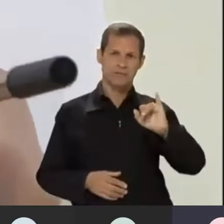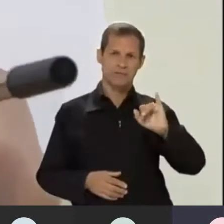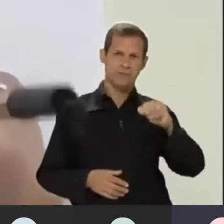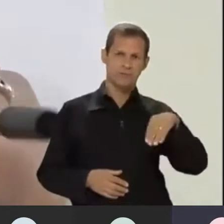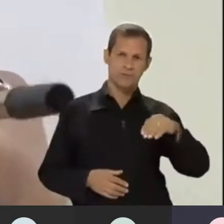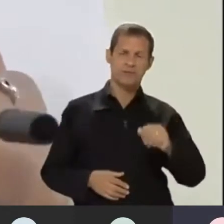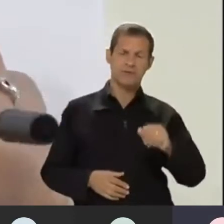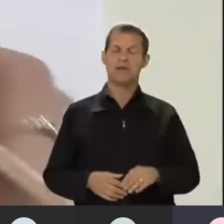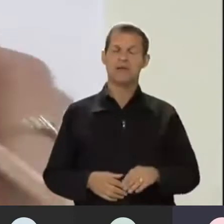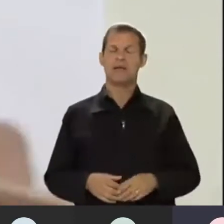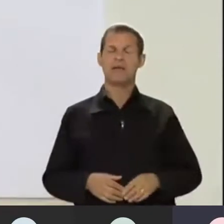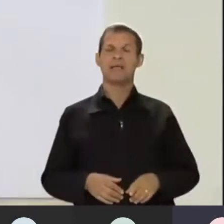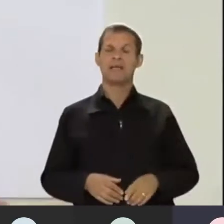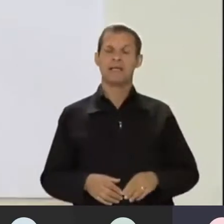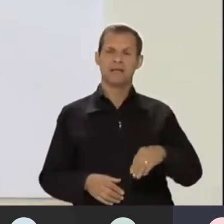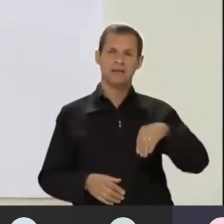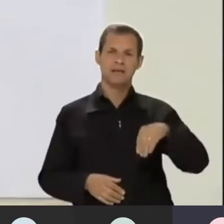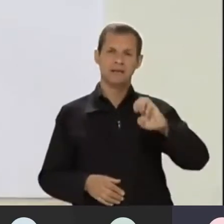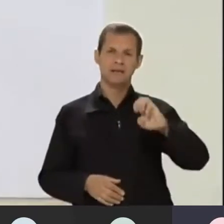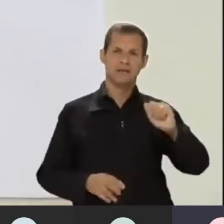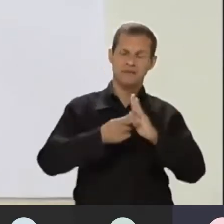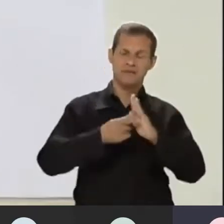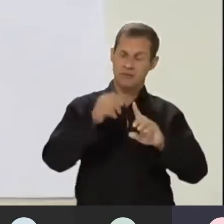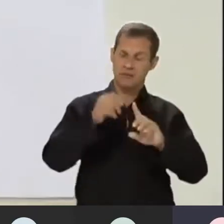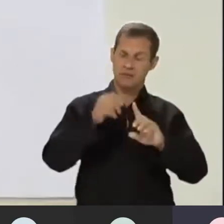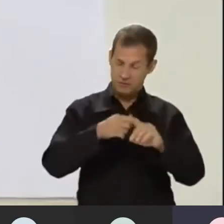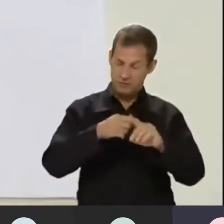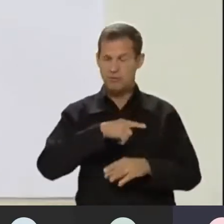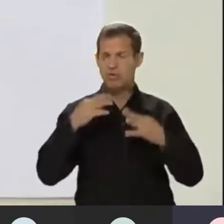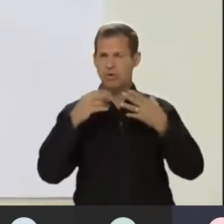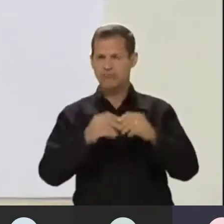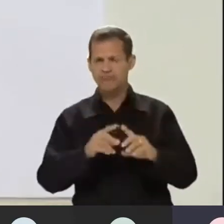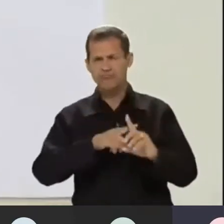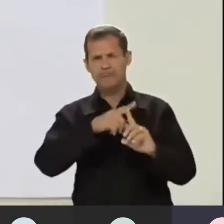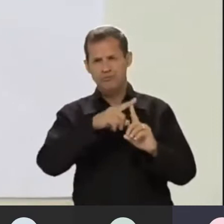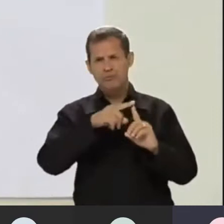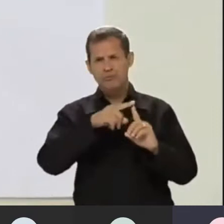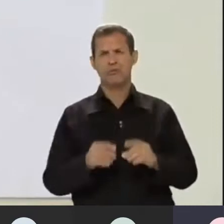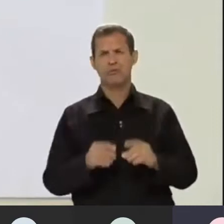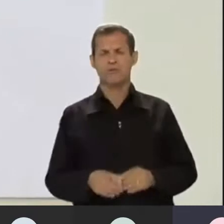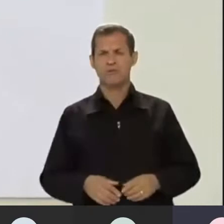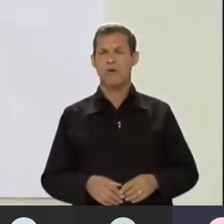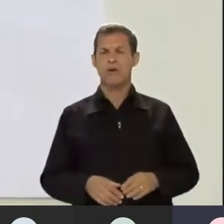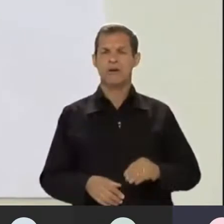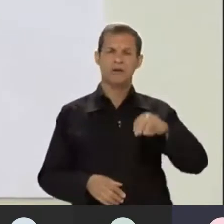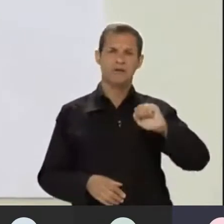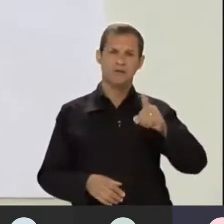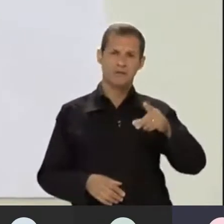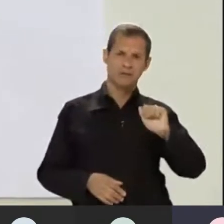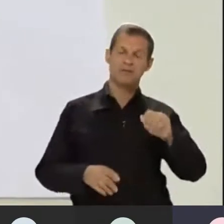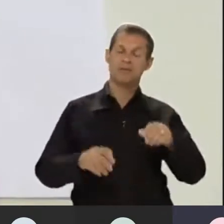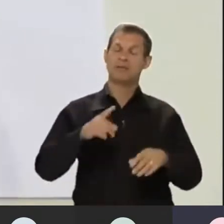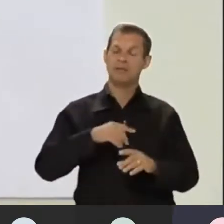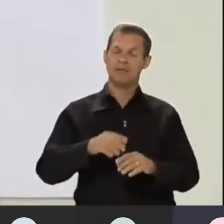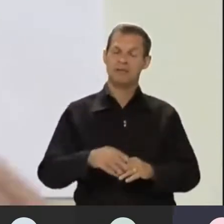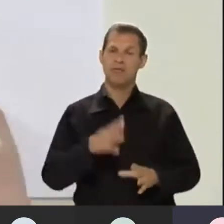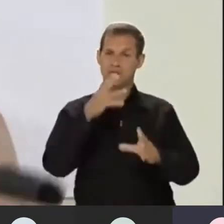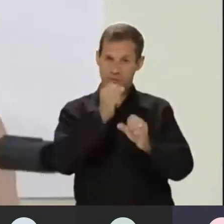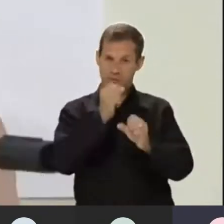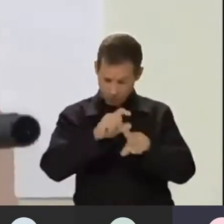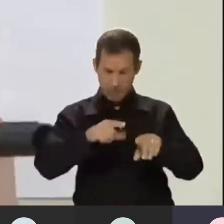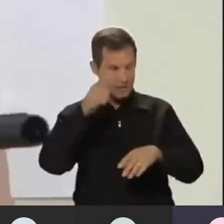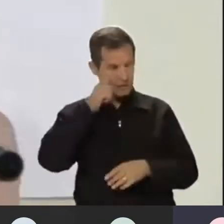máxima, média. Então, o que isso quer dizer? Que naquele mês eu peguei todas as temperaturas máximas que tiveram, fiz uma